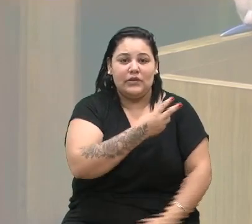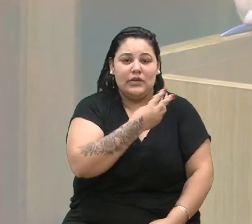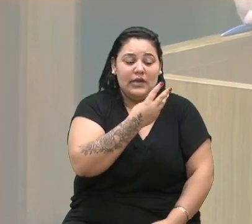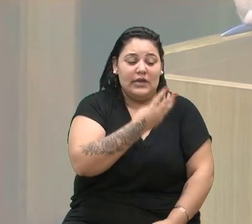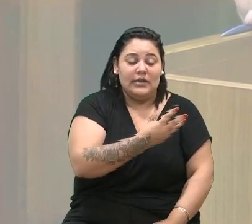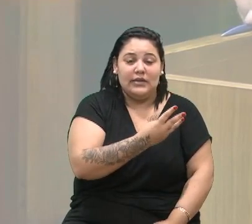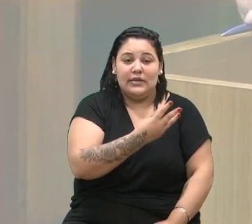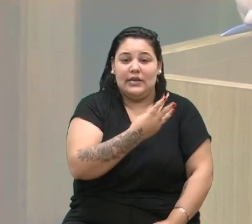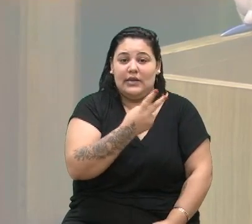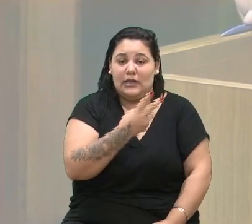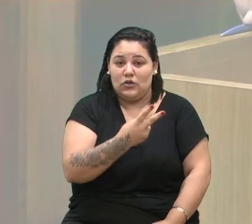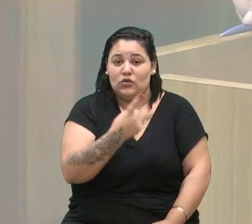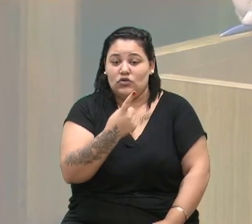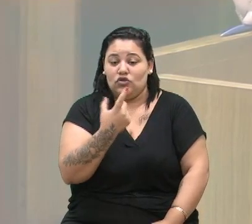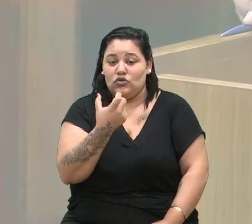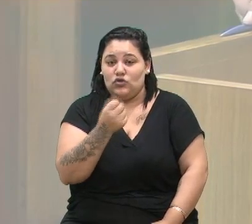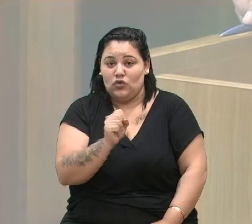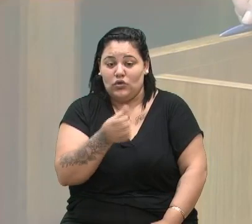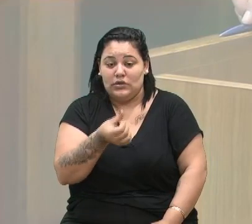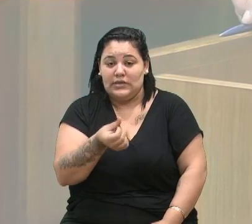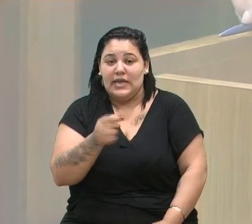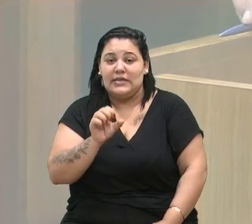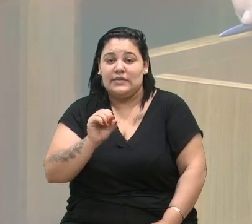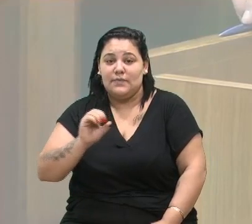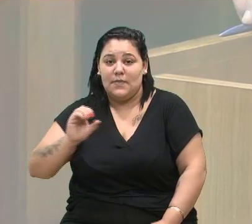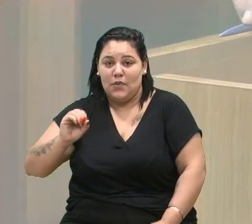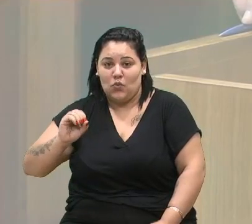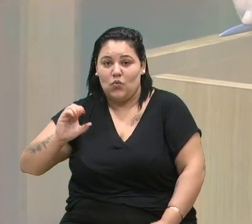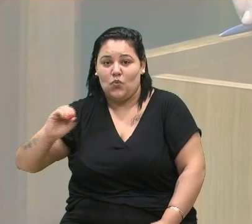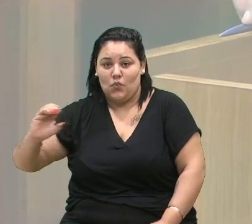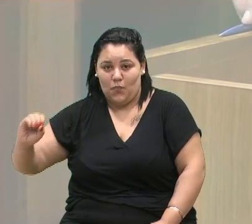6.000 ou o Alô Caxias.